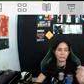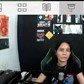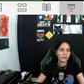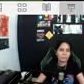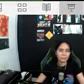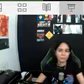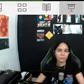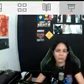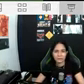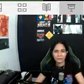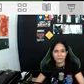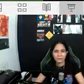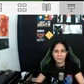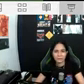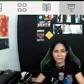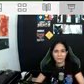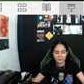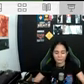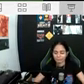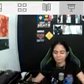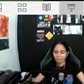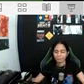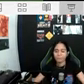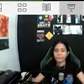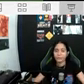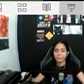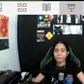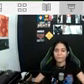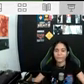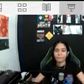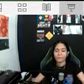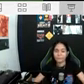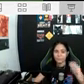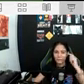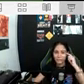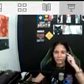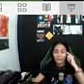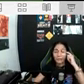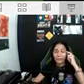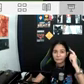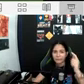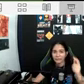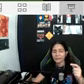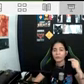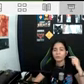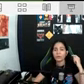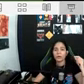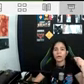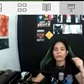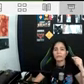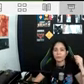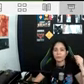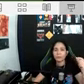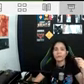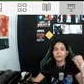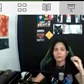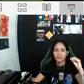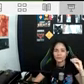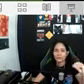crescer? Não sei, porque eu não coletei esses dados, certo? Então, por isso que é importante ter essa visão de